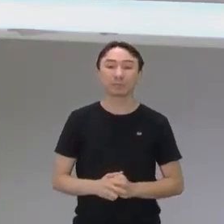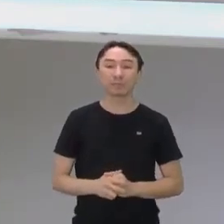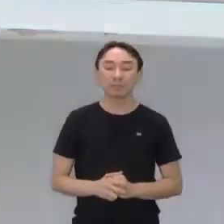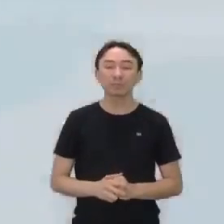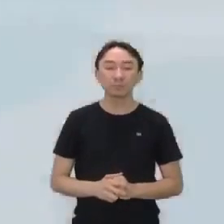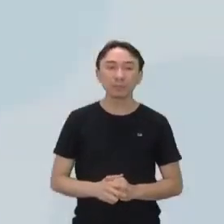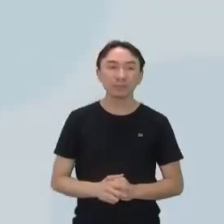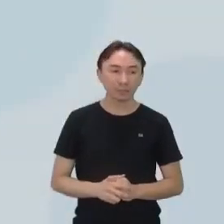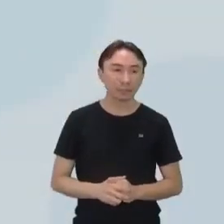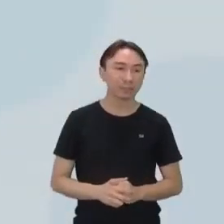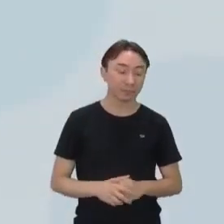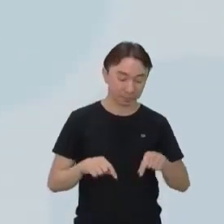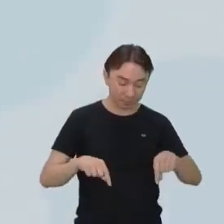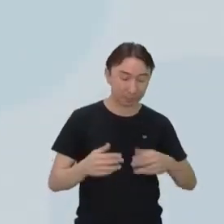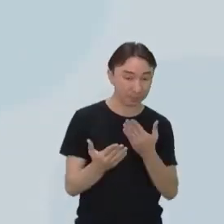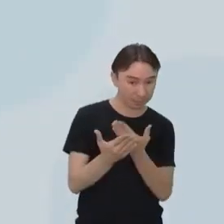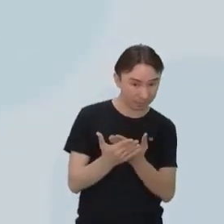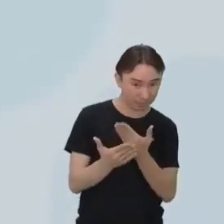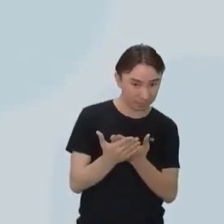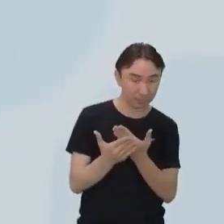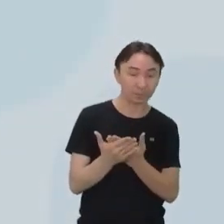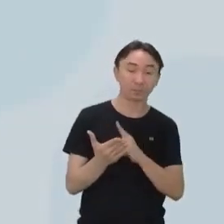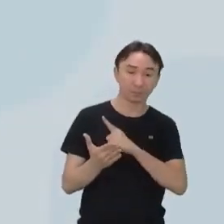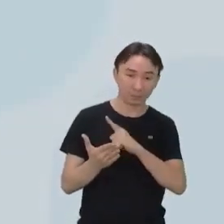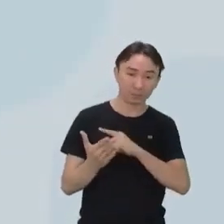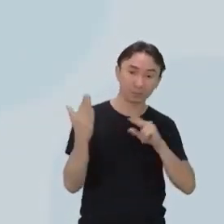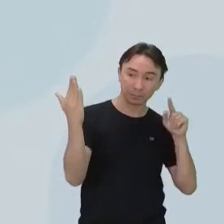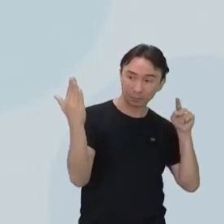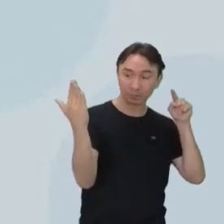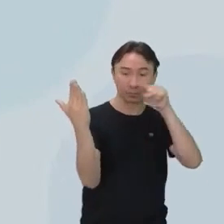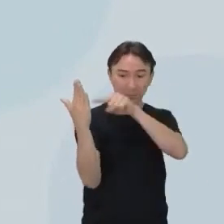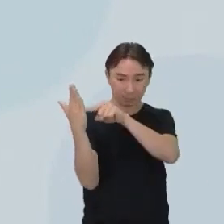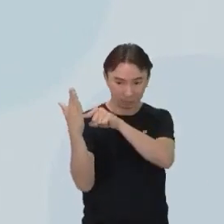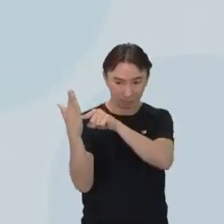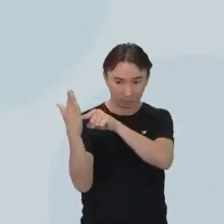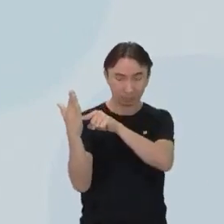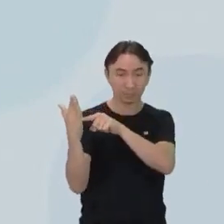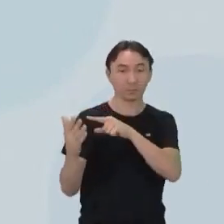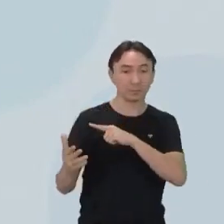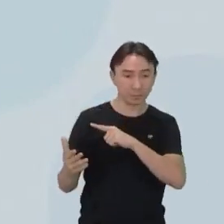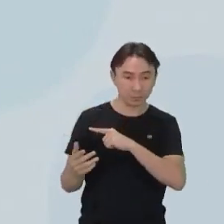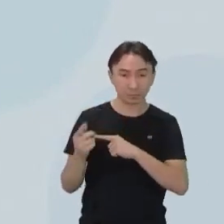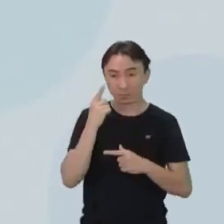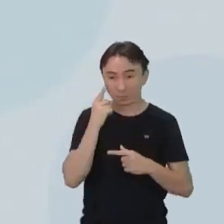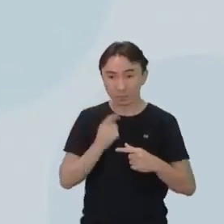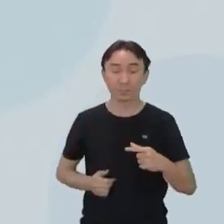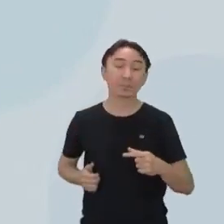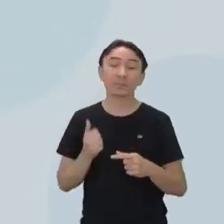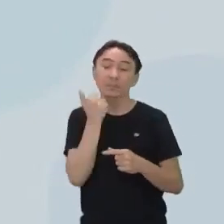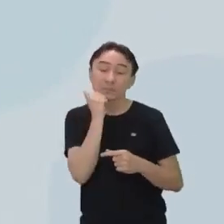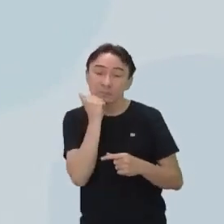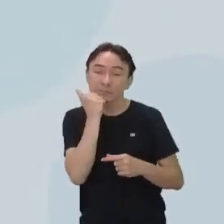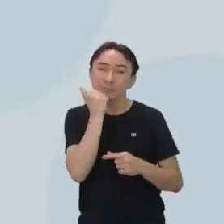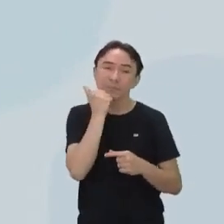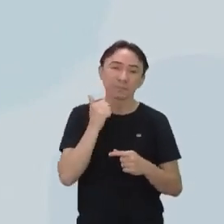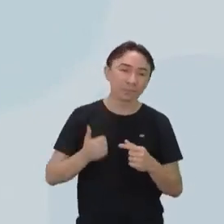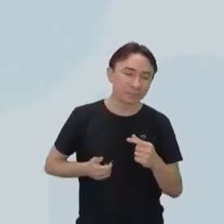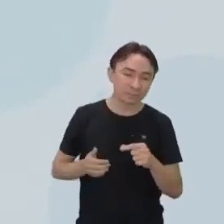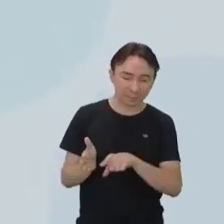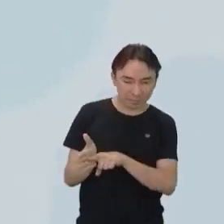objetivos da nossa aula: assimilar as habilidades relacionadas ao eixo da investigação científica e também